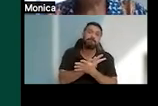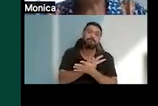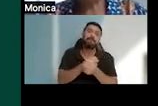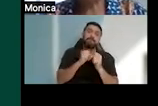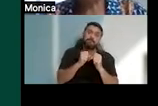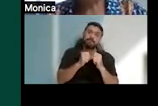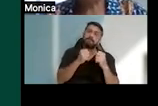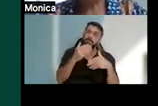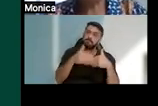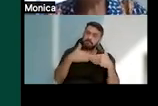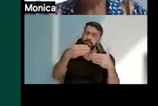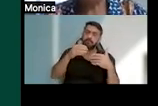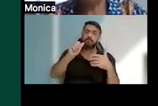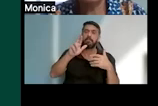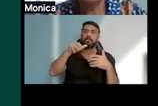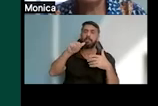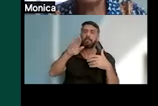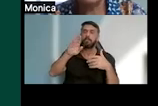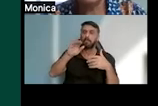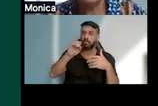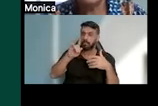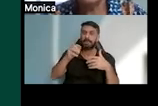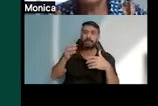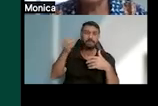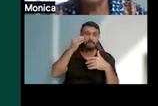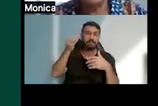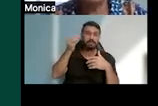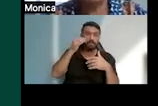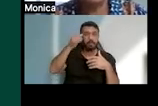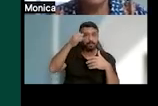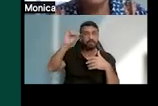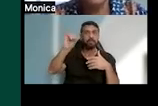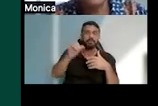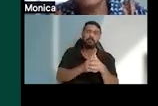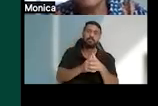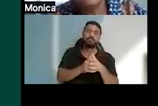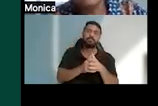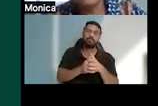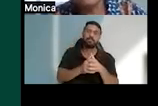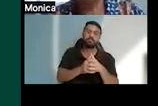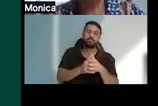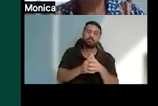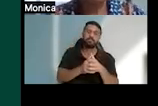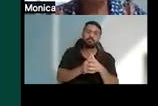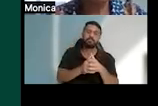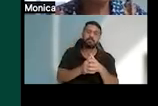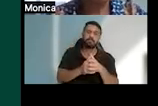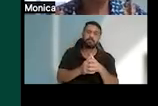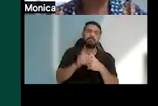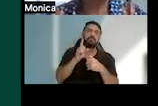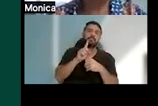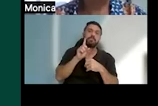desenvolver armas biológicas e tentar não fazer isso, ou poder, por exemplo, Estados Unidos